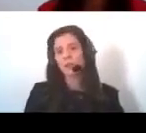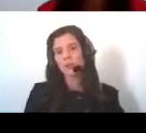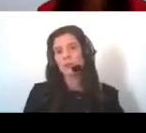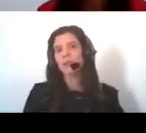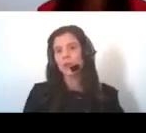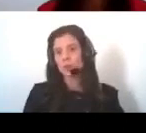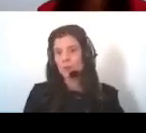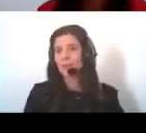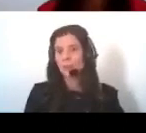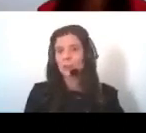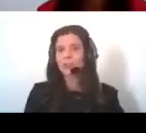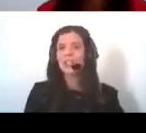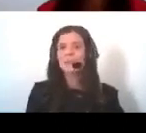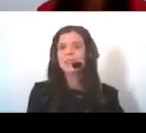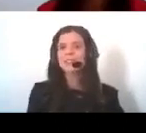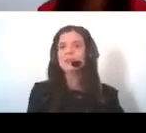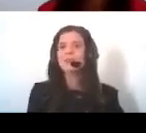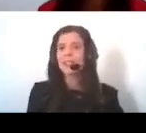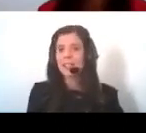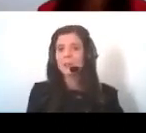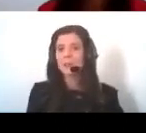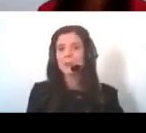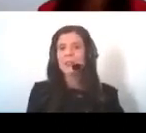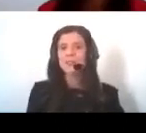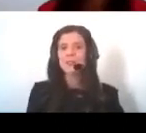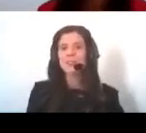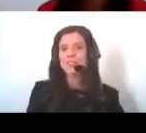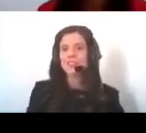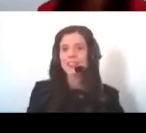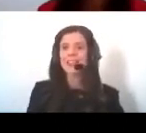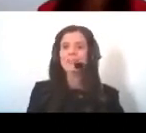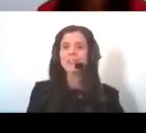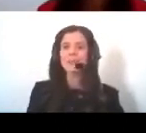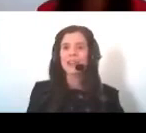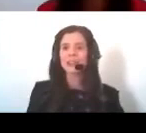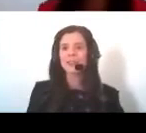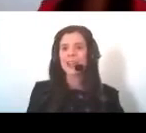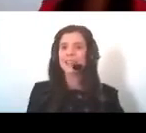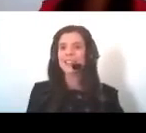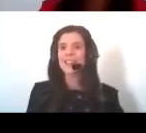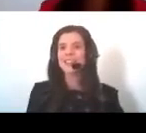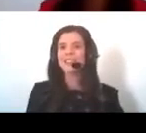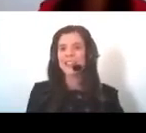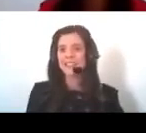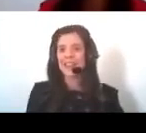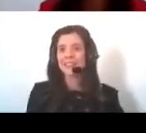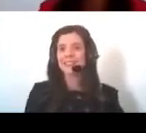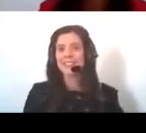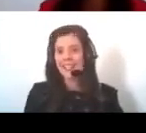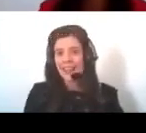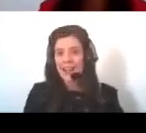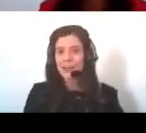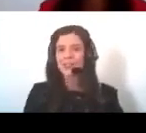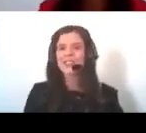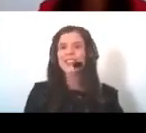tempo na prefeitura alguns bens? Pode. Mas existe um equilíbrio. Você não pode ter entrado tendo uma casa e um carro e sair de lá tendo 10 casas e